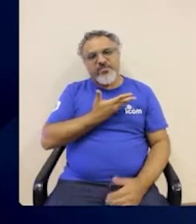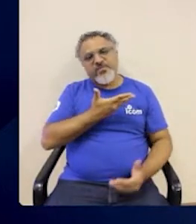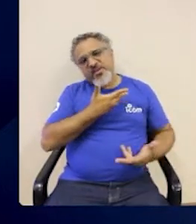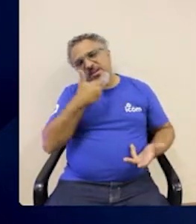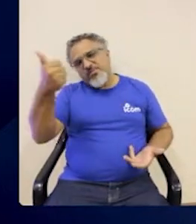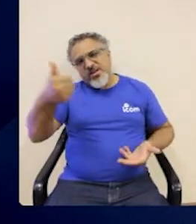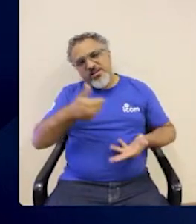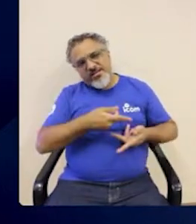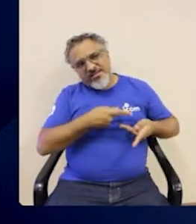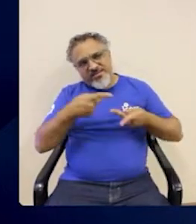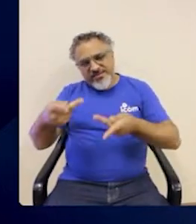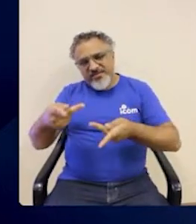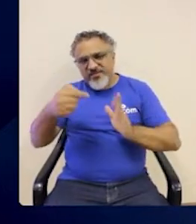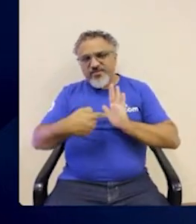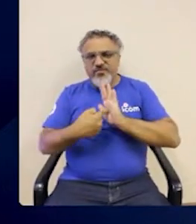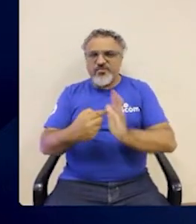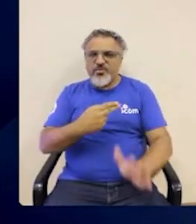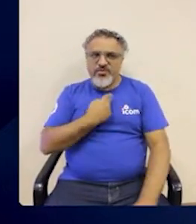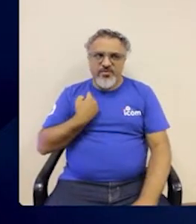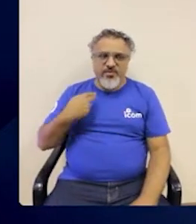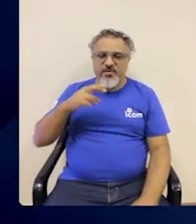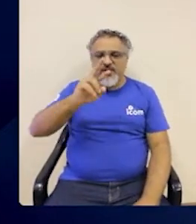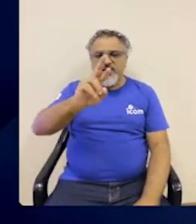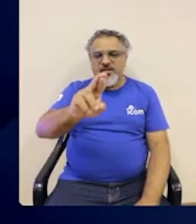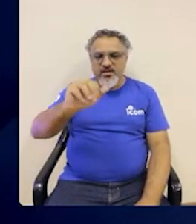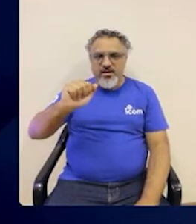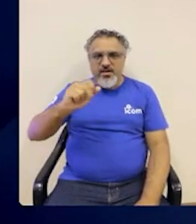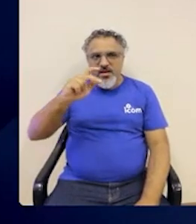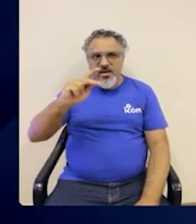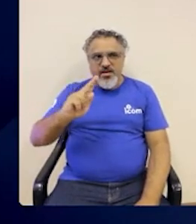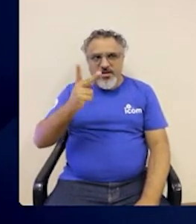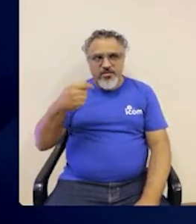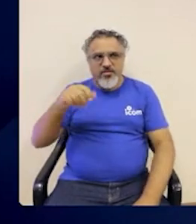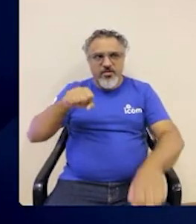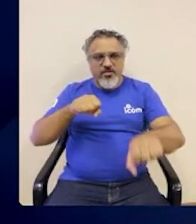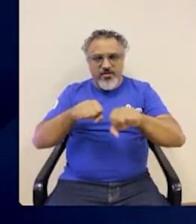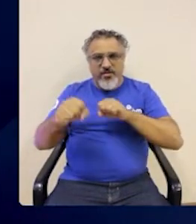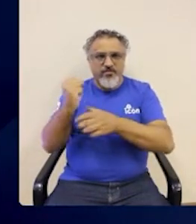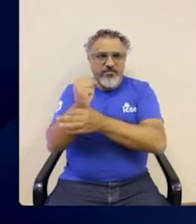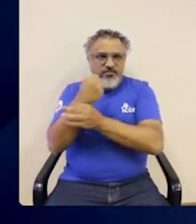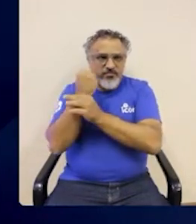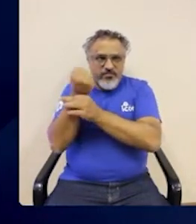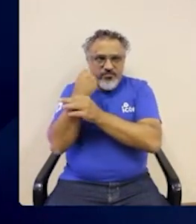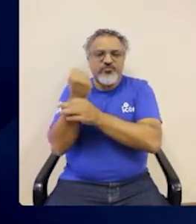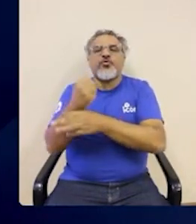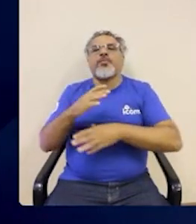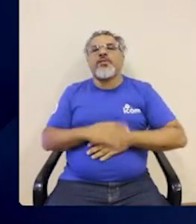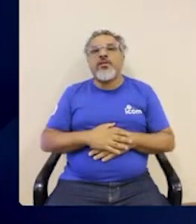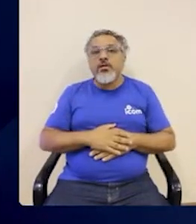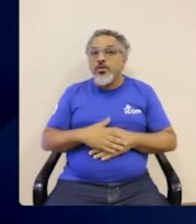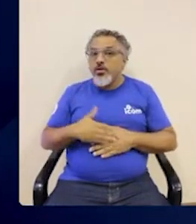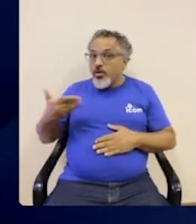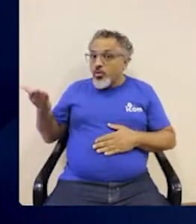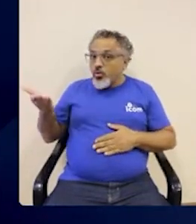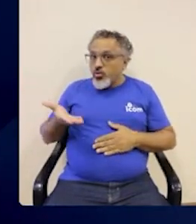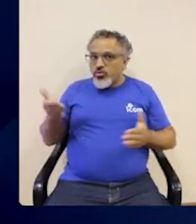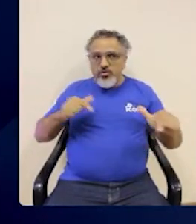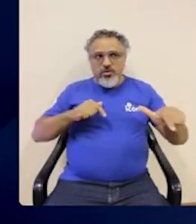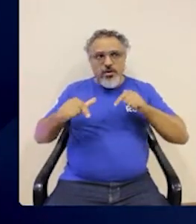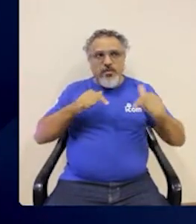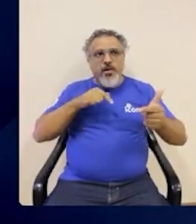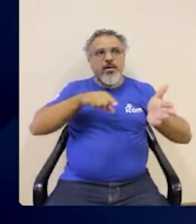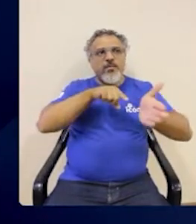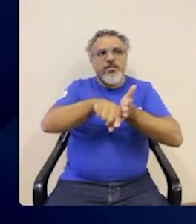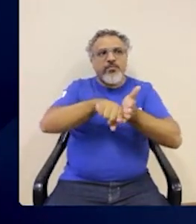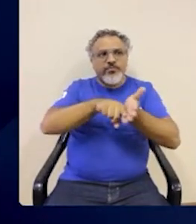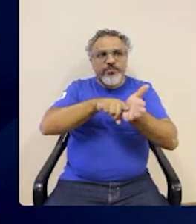ainda. Meu nome é Ralph, sou fisioterapeuta de formação. Atualmente eu trabalho, pesquiso